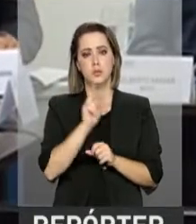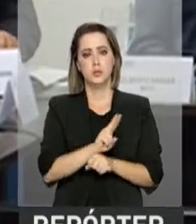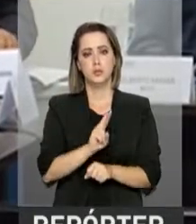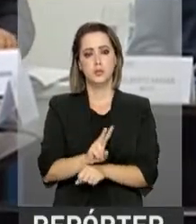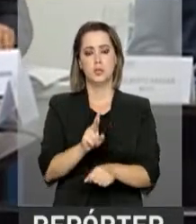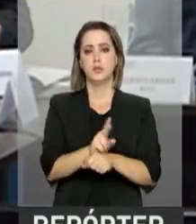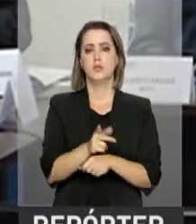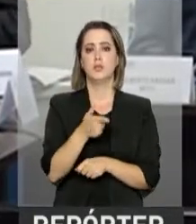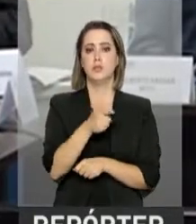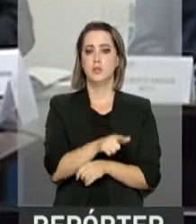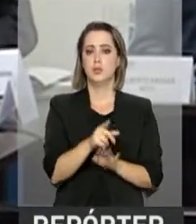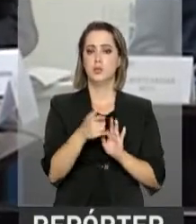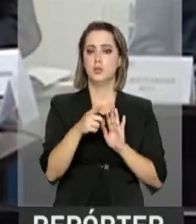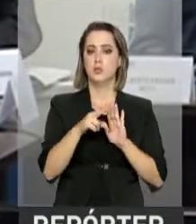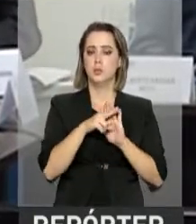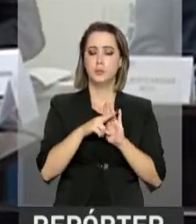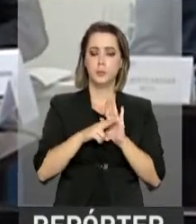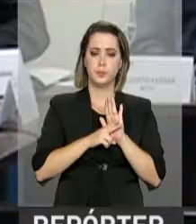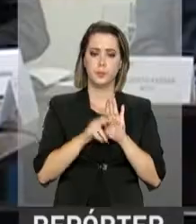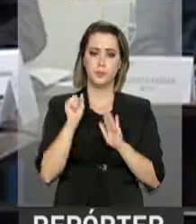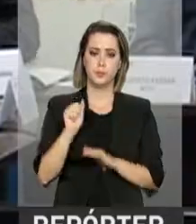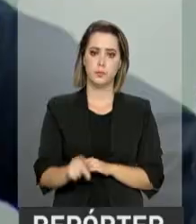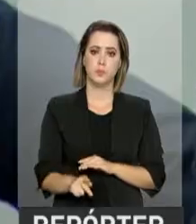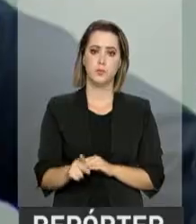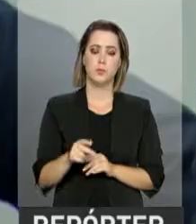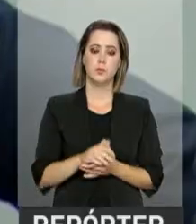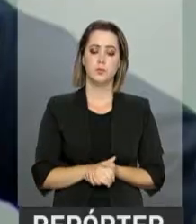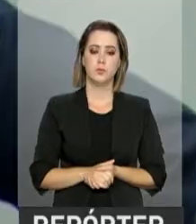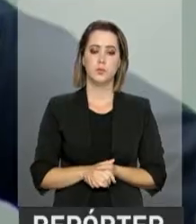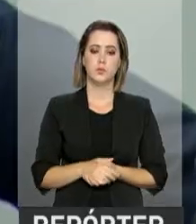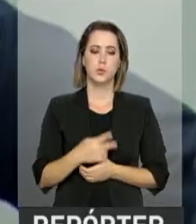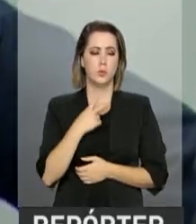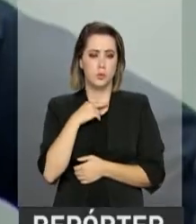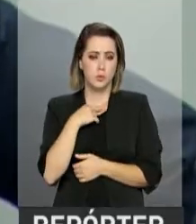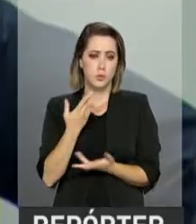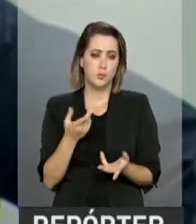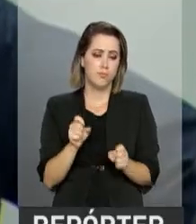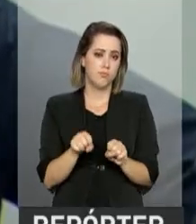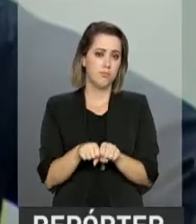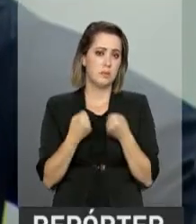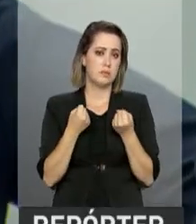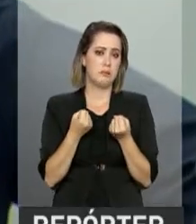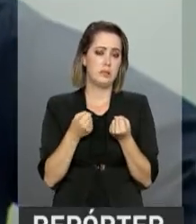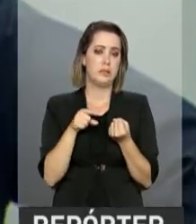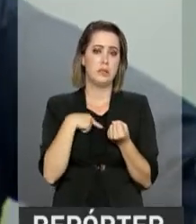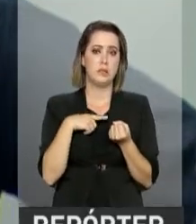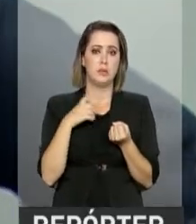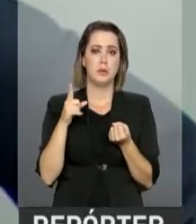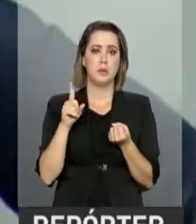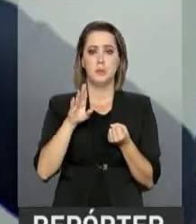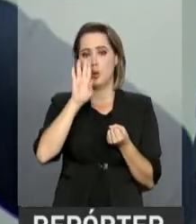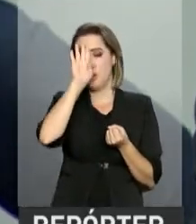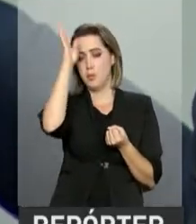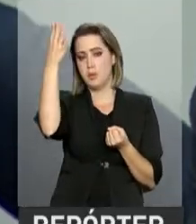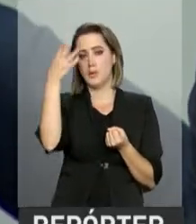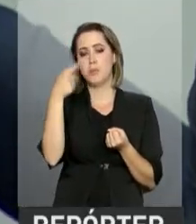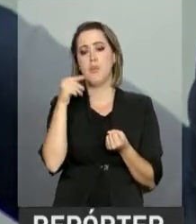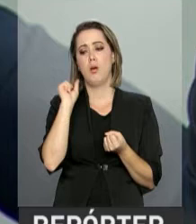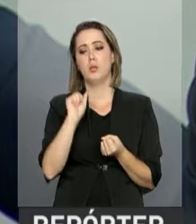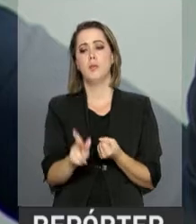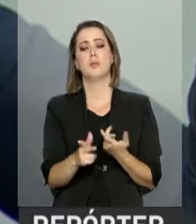Rio de Janeiro se estenda para o restante do país. O que não podemos é quebrar a espinha dorsal da Previdência e não